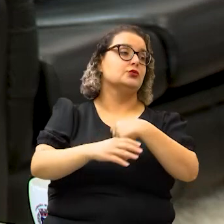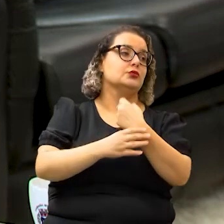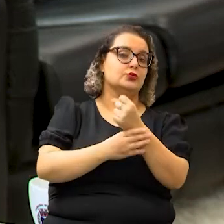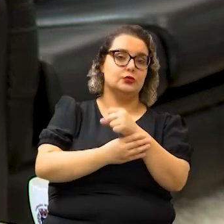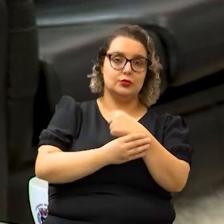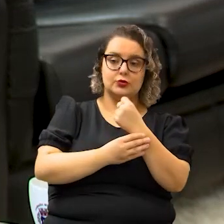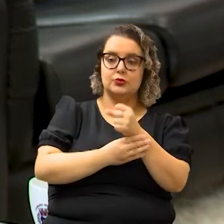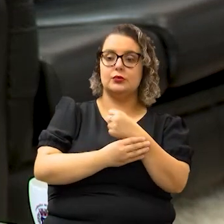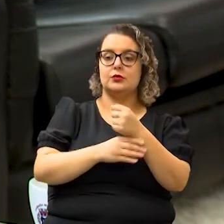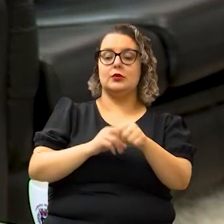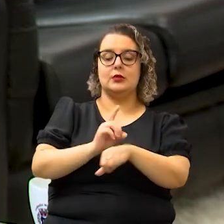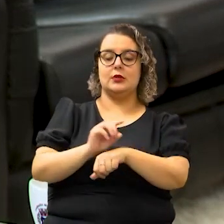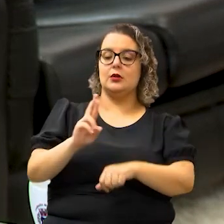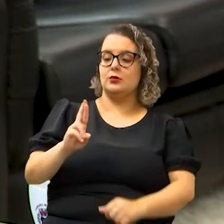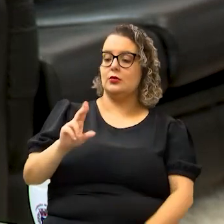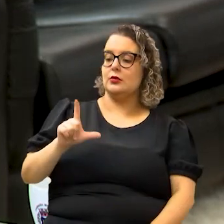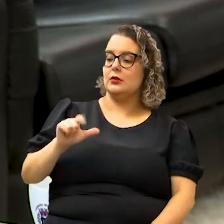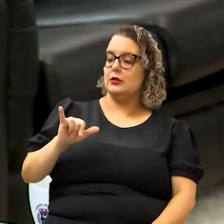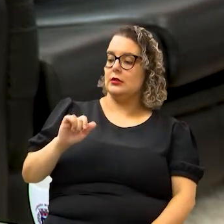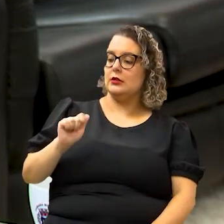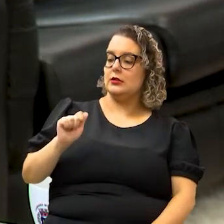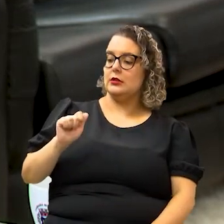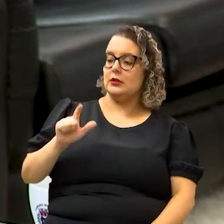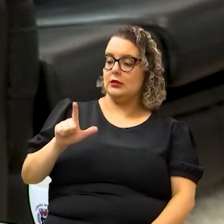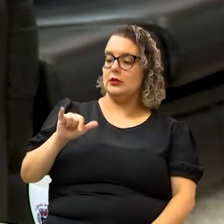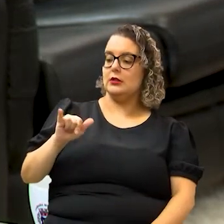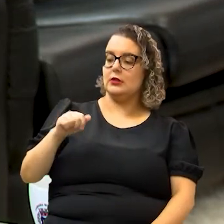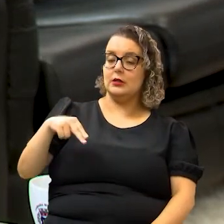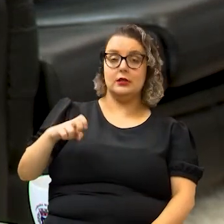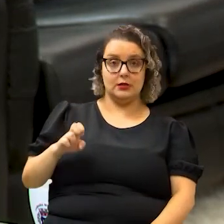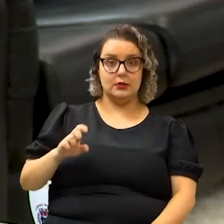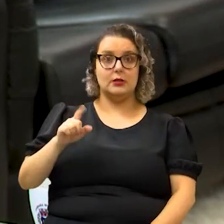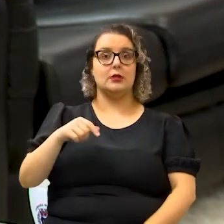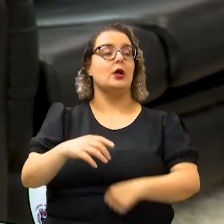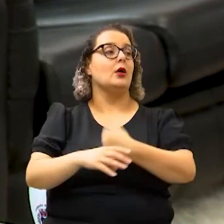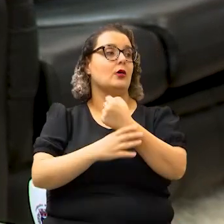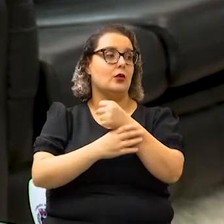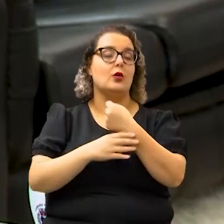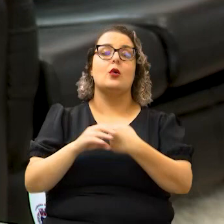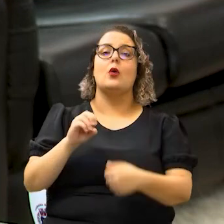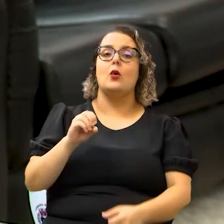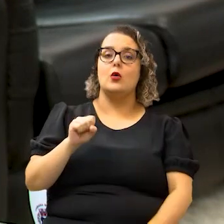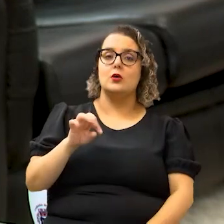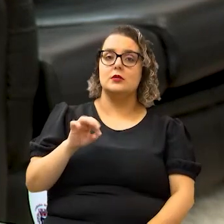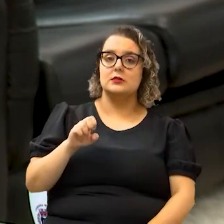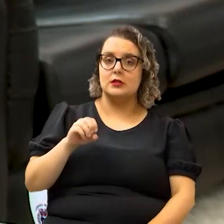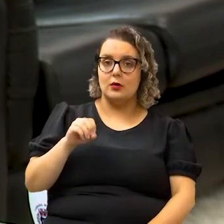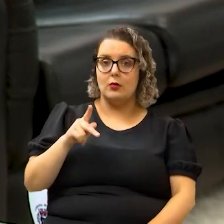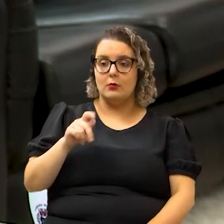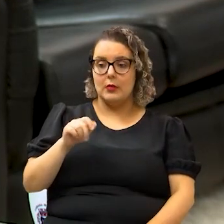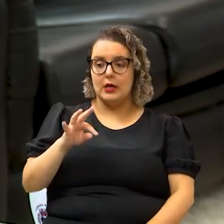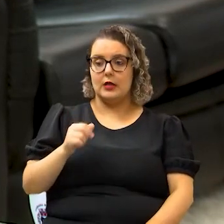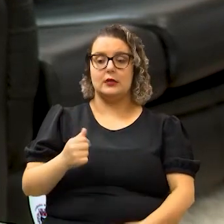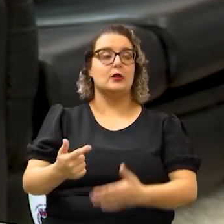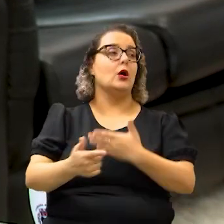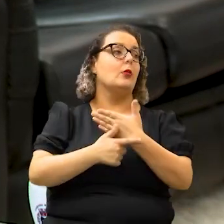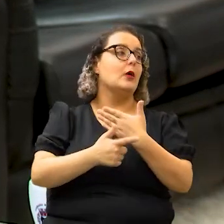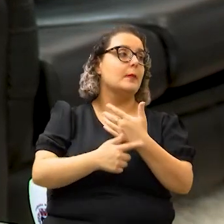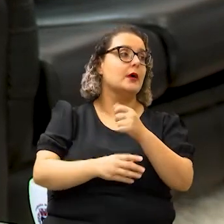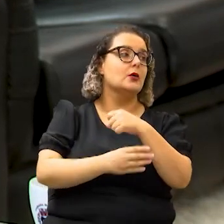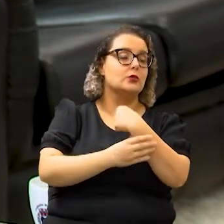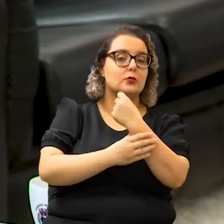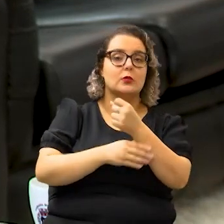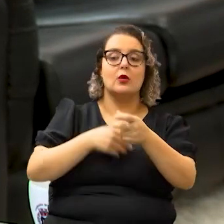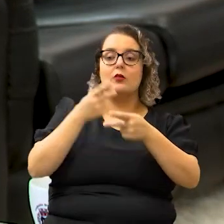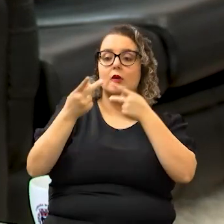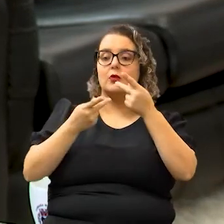um fisioterapeuta, e veio aqui a doutora Liliane Boscolo, que é fisioterapeuta, osteopata, ela pôde falar um pouco do